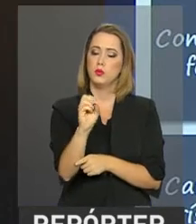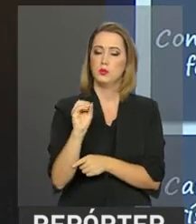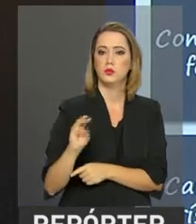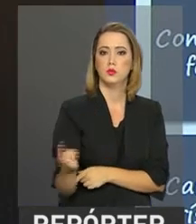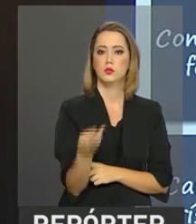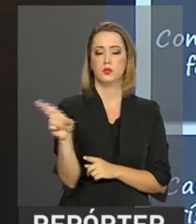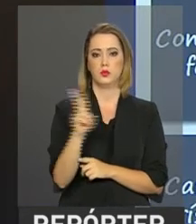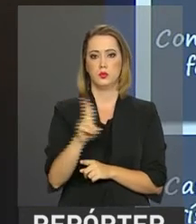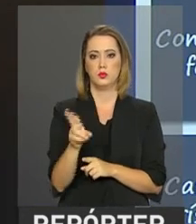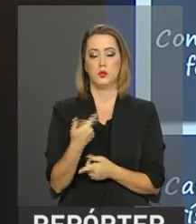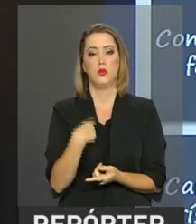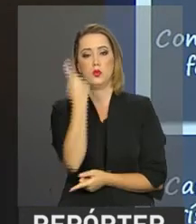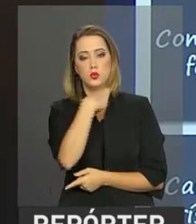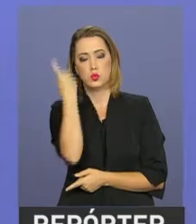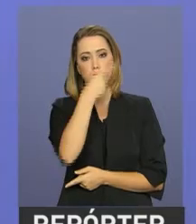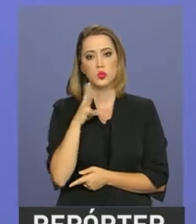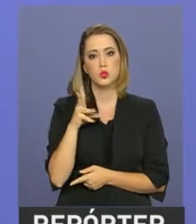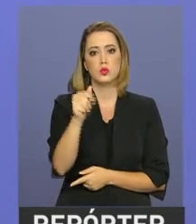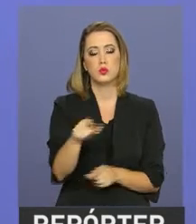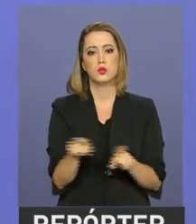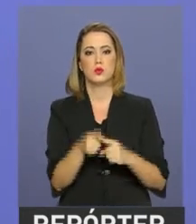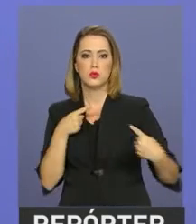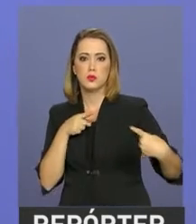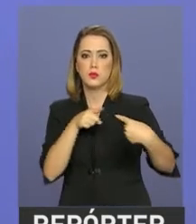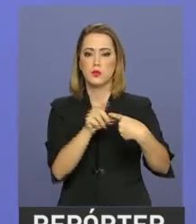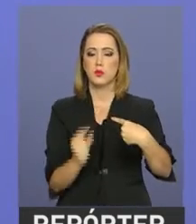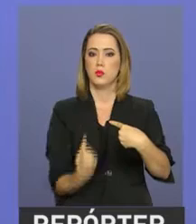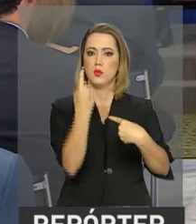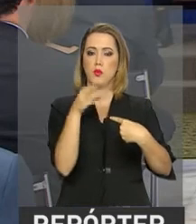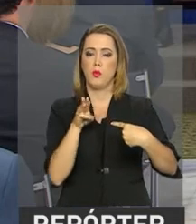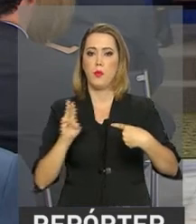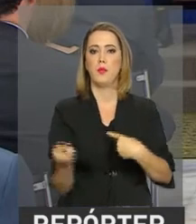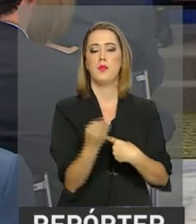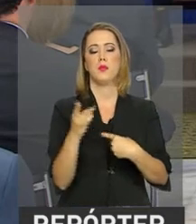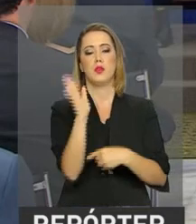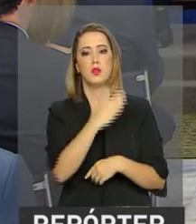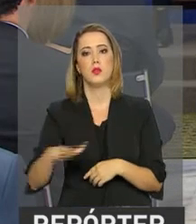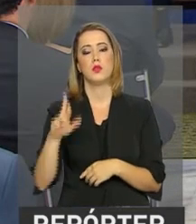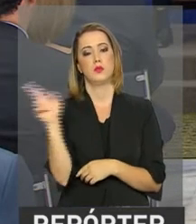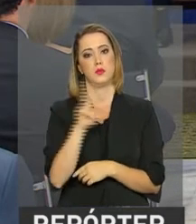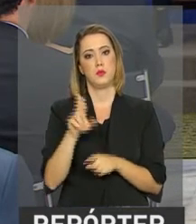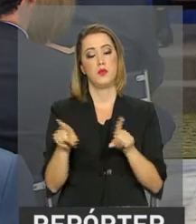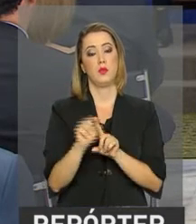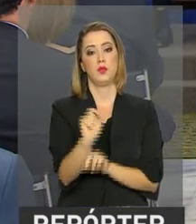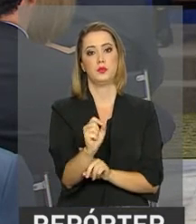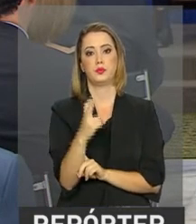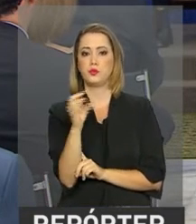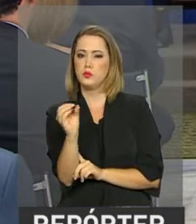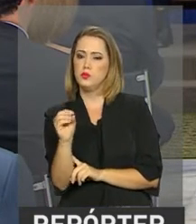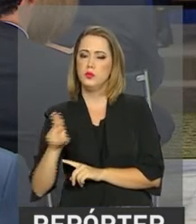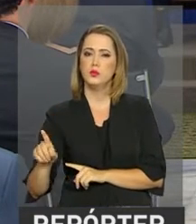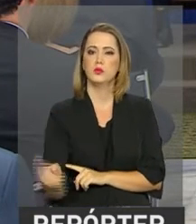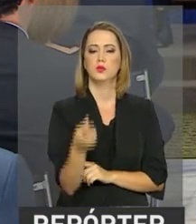reais vão para o tempo integral a meta é investir até 1 é um e meio de reais para a criação de 500 mil novas